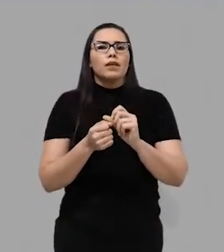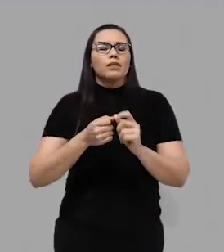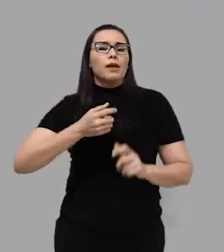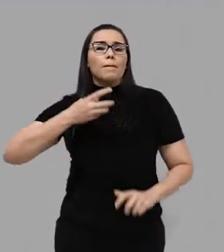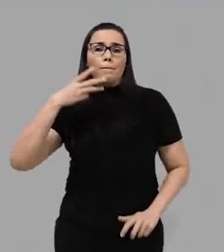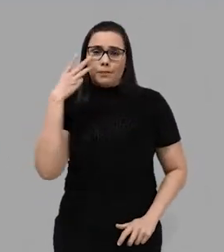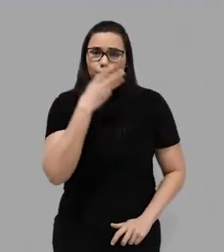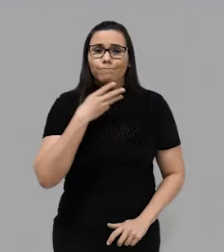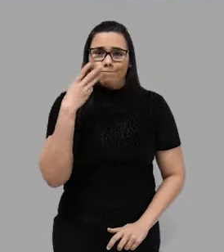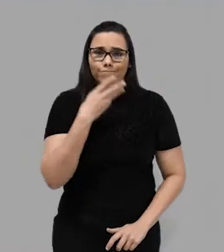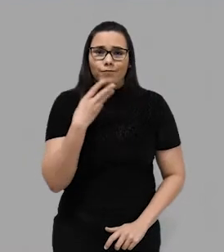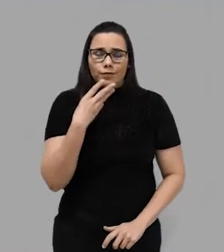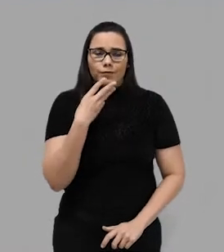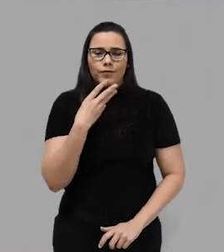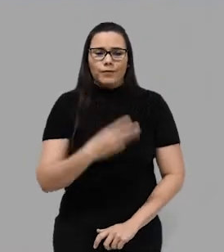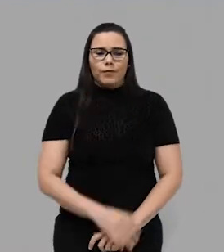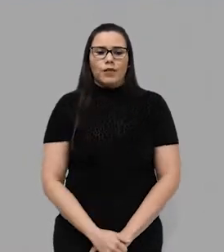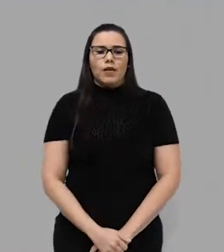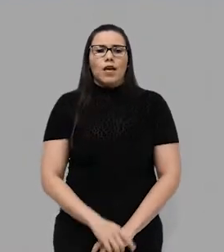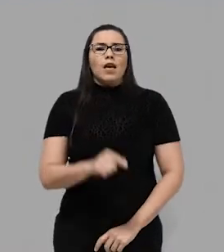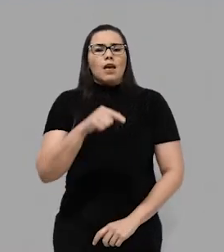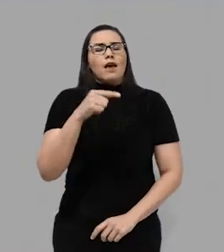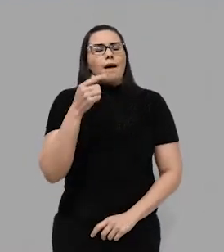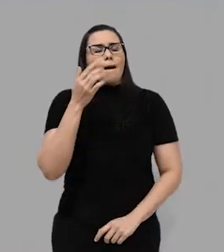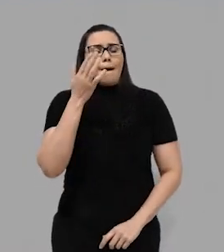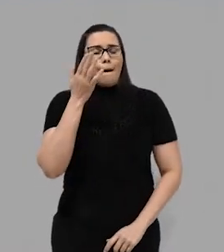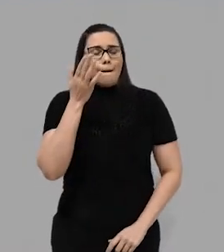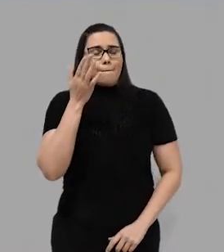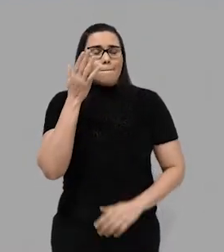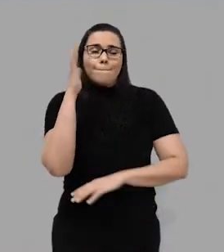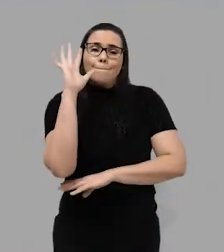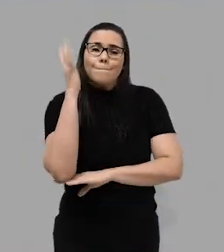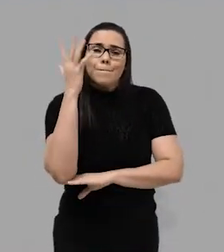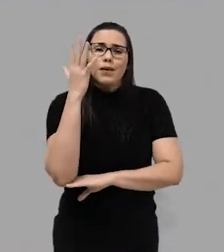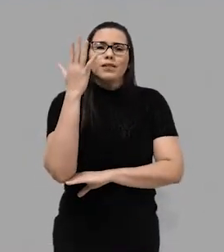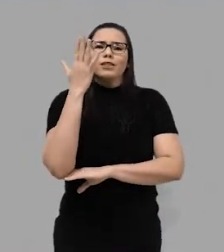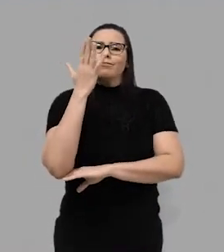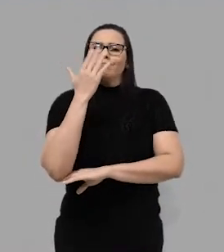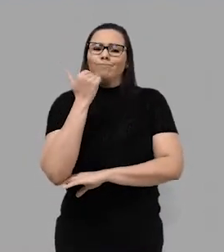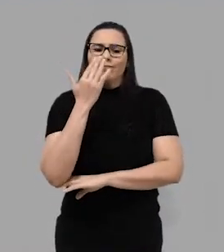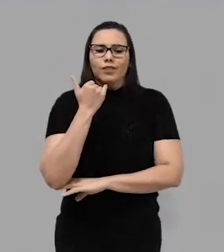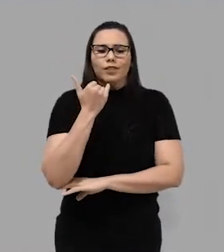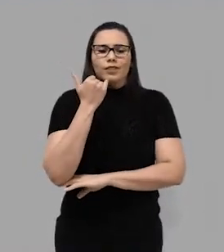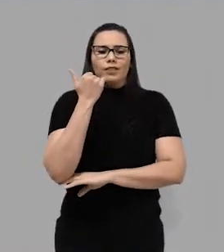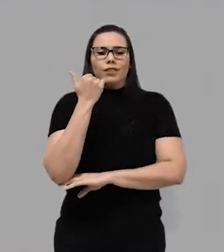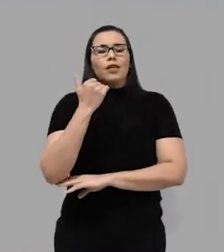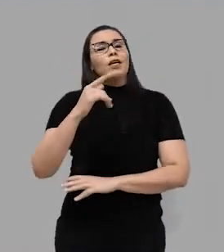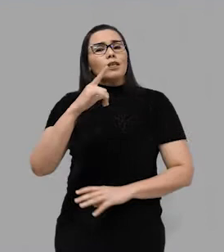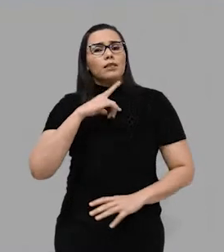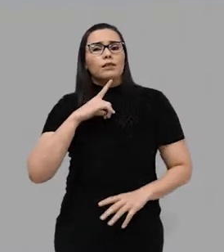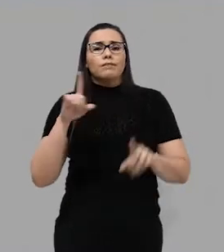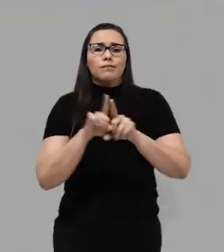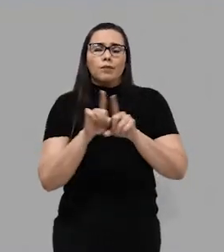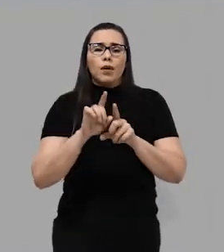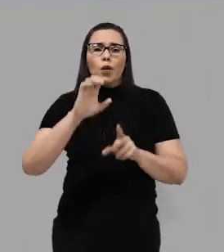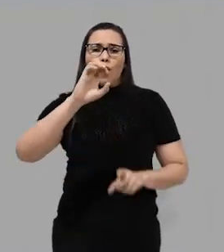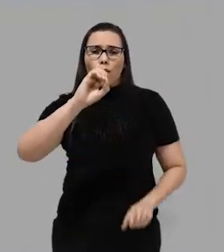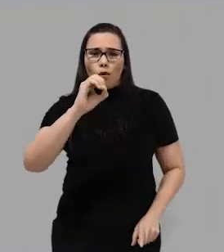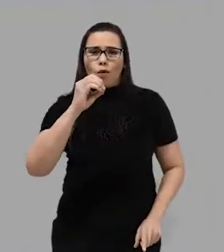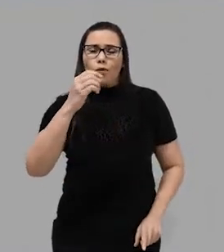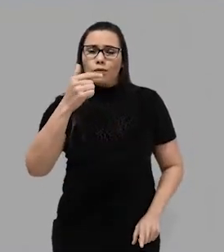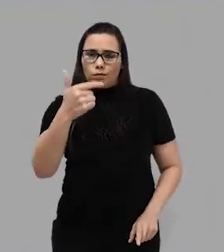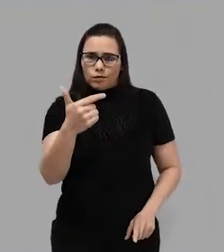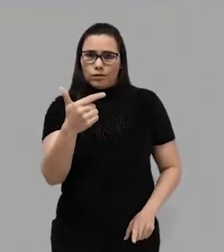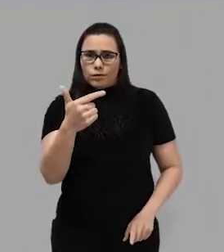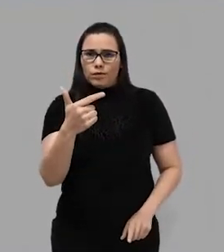para a planta, vai gerar o oxigênio e ainda tem um pouco de água que vai ser também